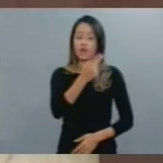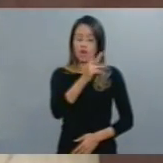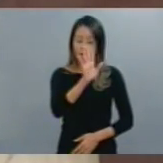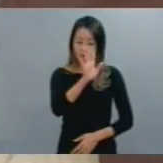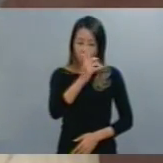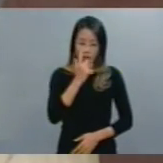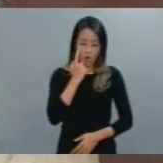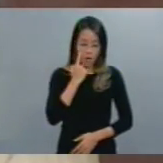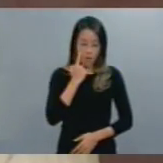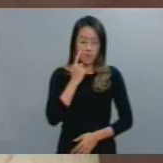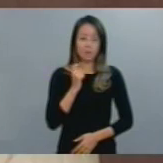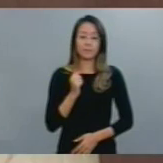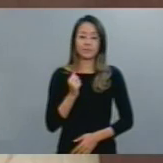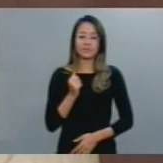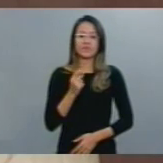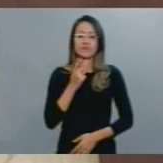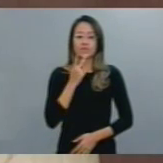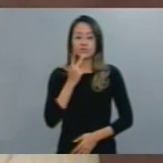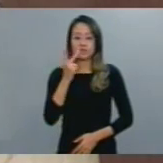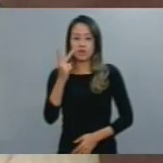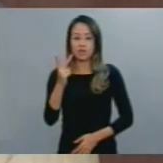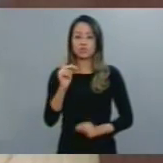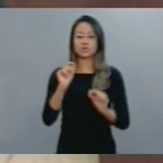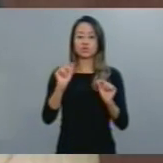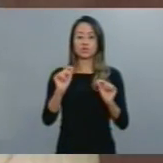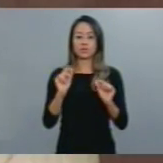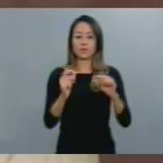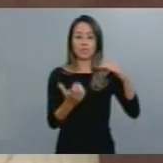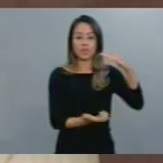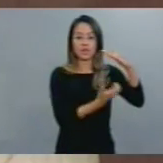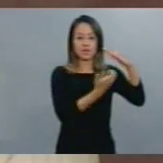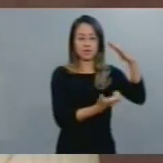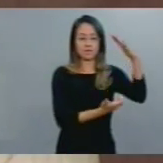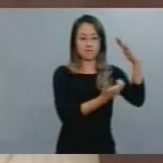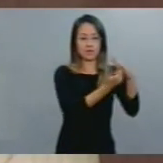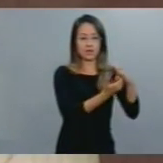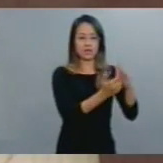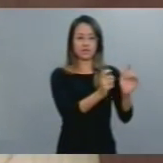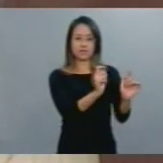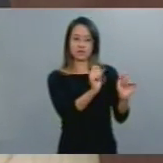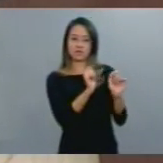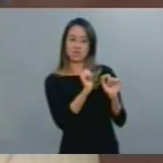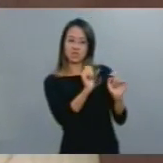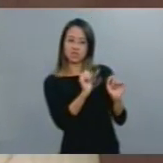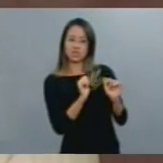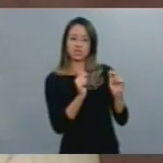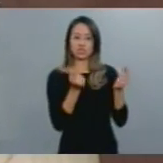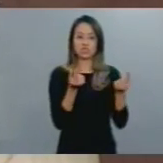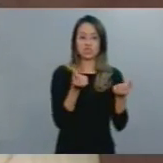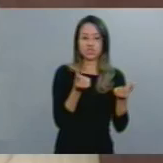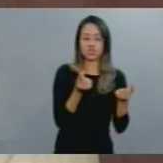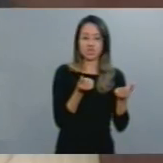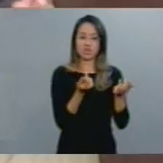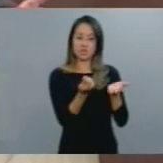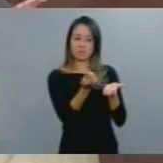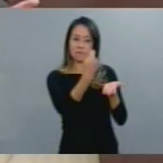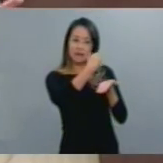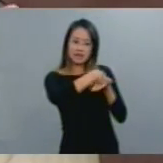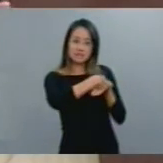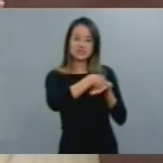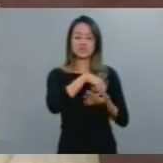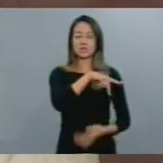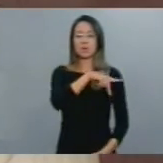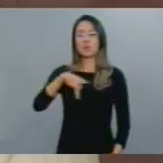tecnologia da propina, do financiamento eleitoral irregular, do aparelhamento estatal, isso não foi